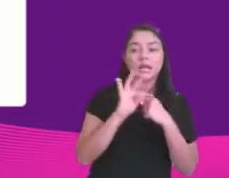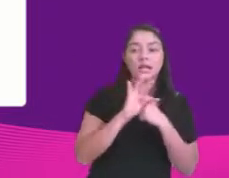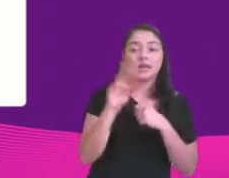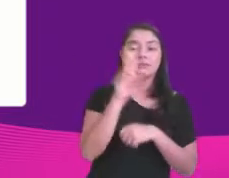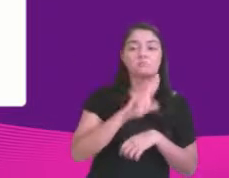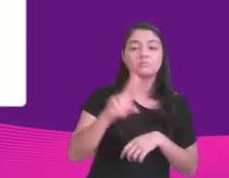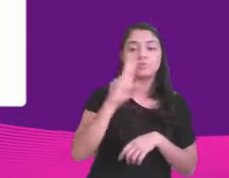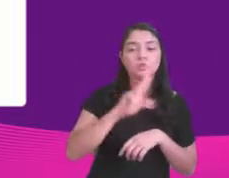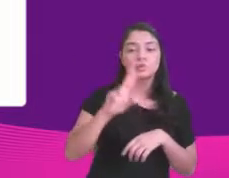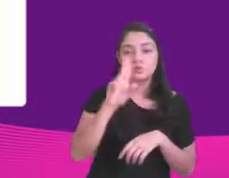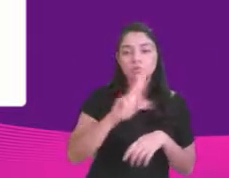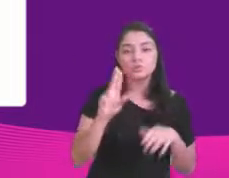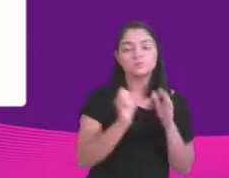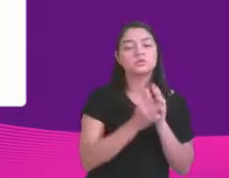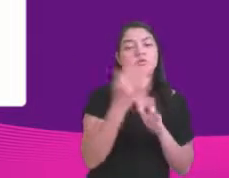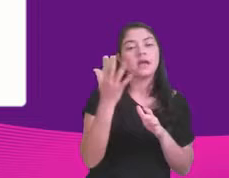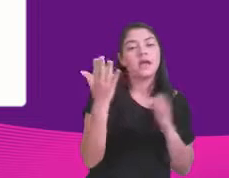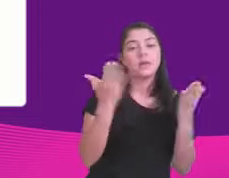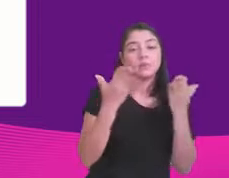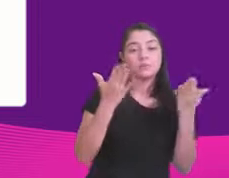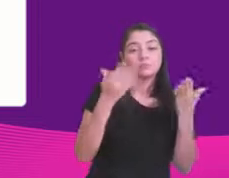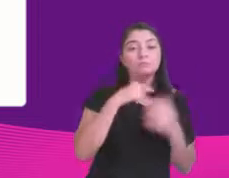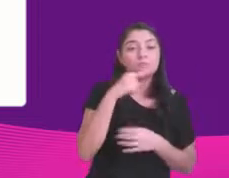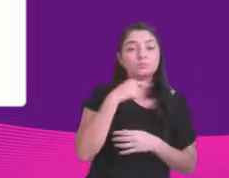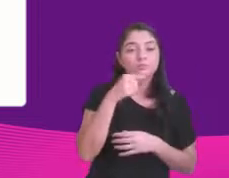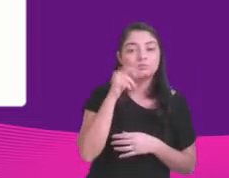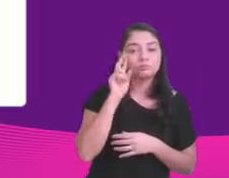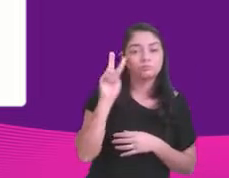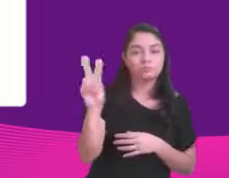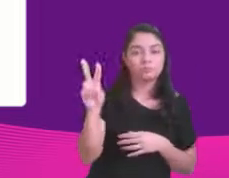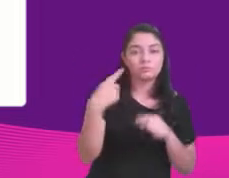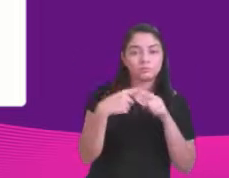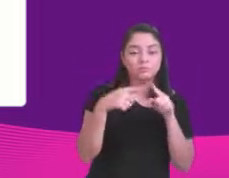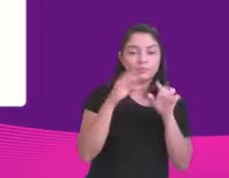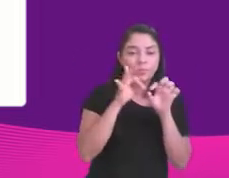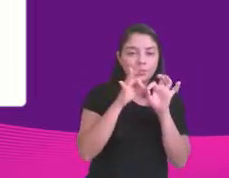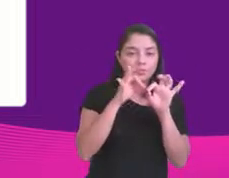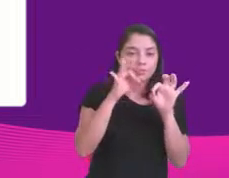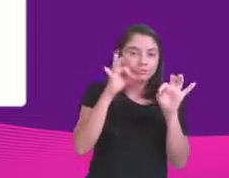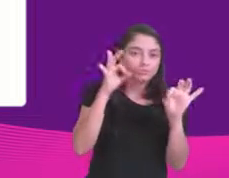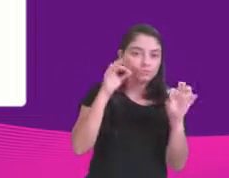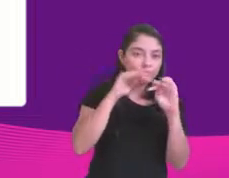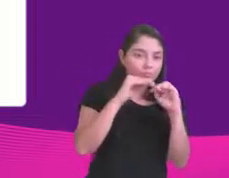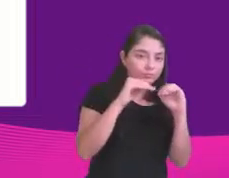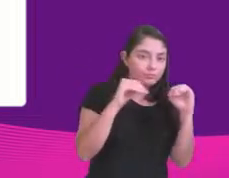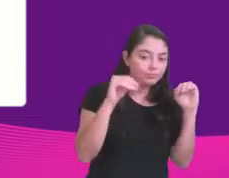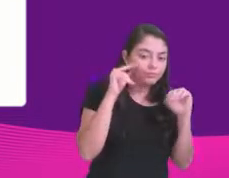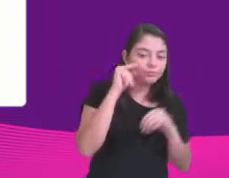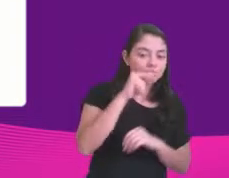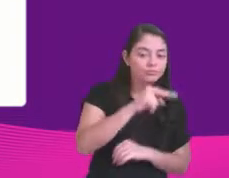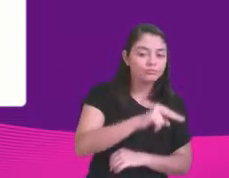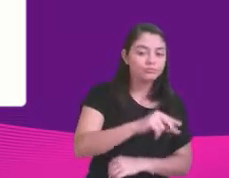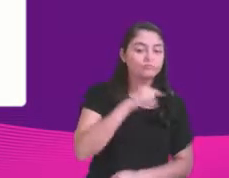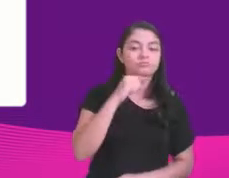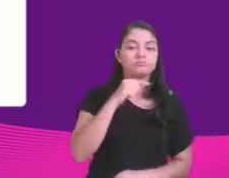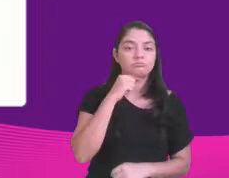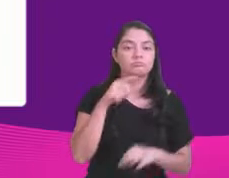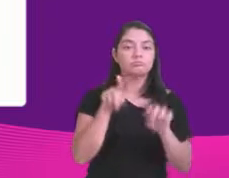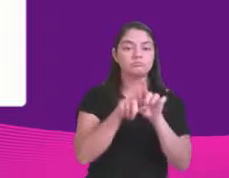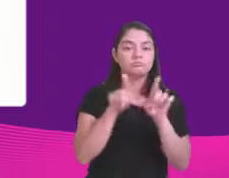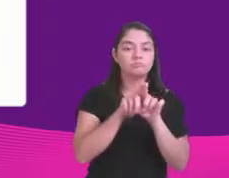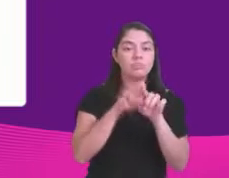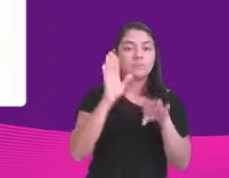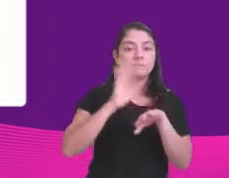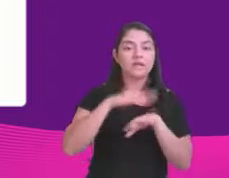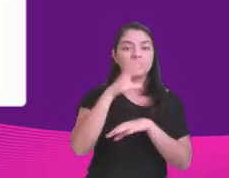aqui não consegue ver porque não está tão aproximado, são vários pequenos nódulos, menores do que 1 centímetro, mas que havia a necessidade